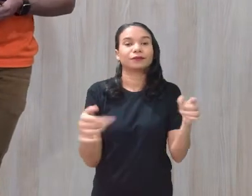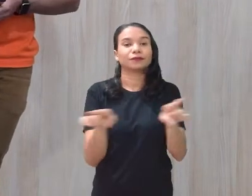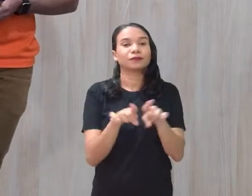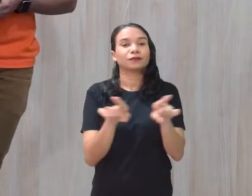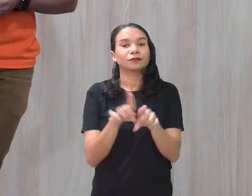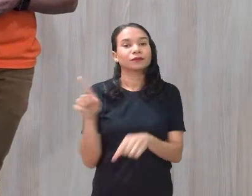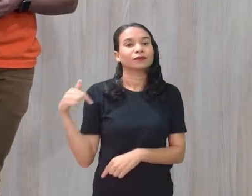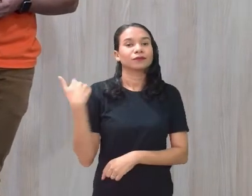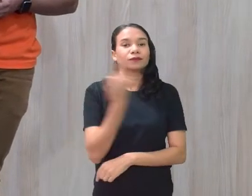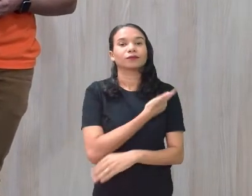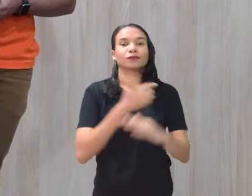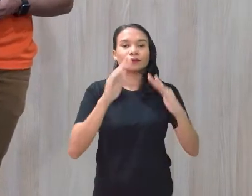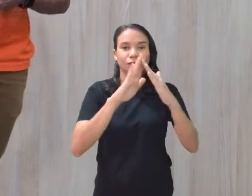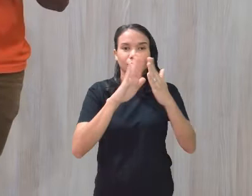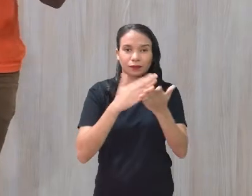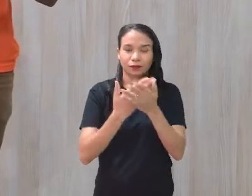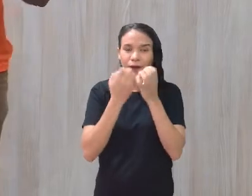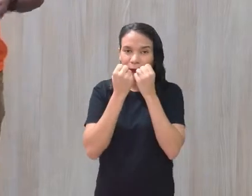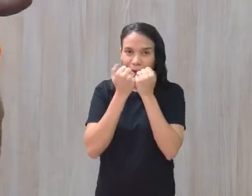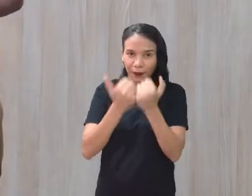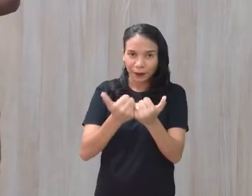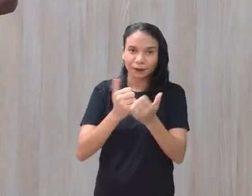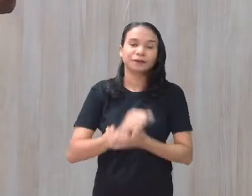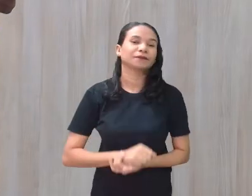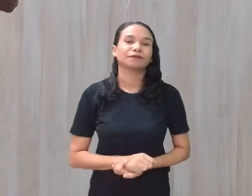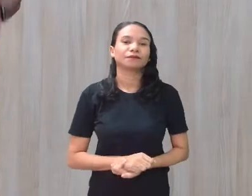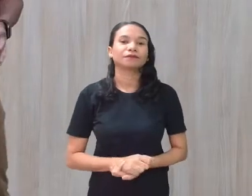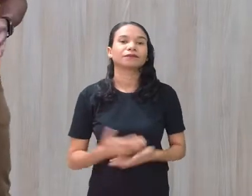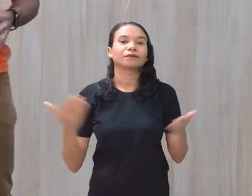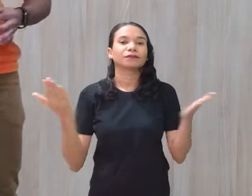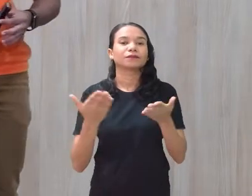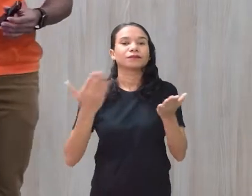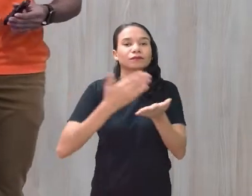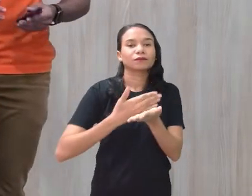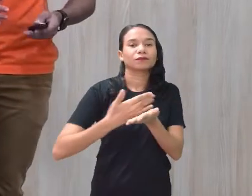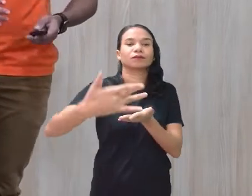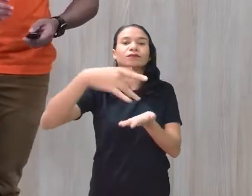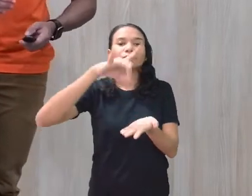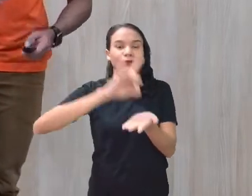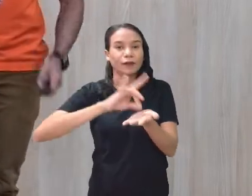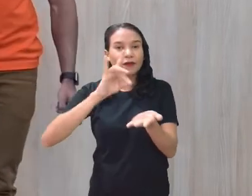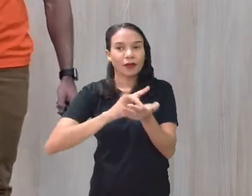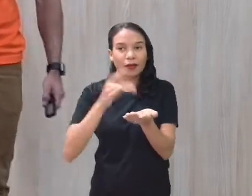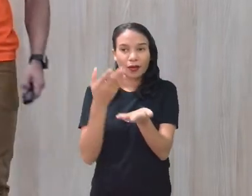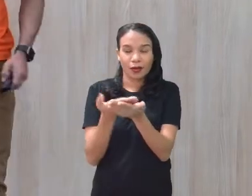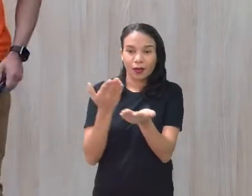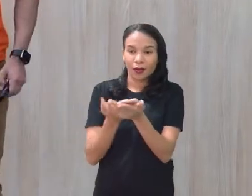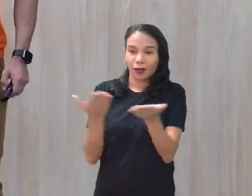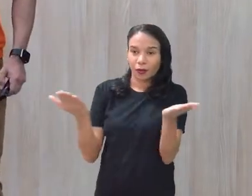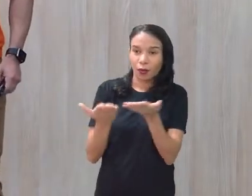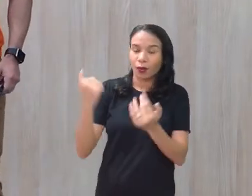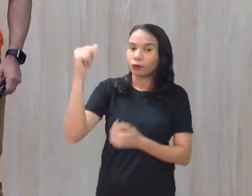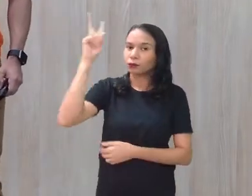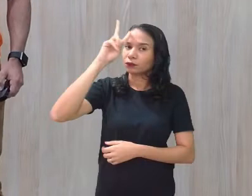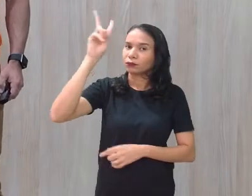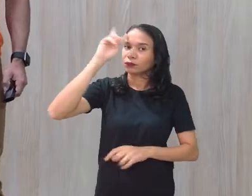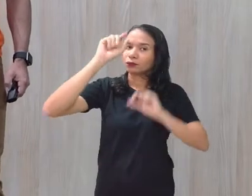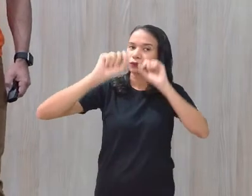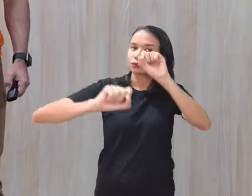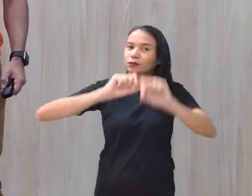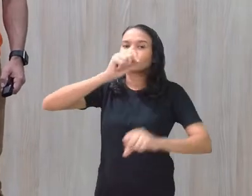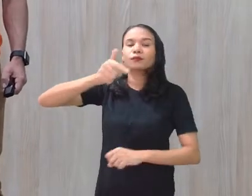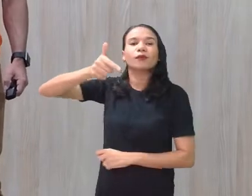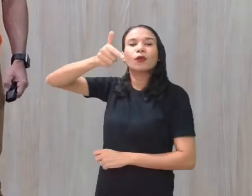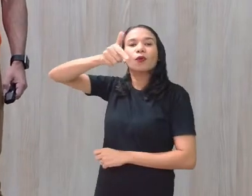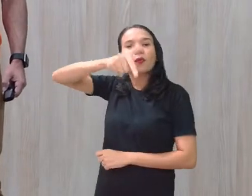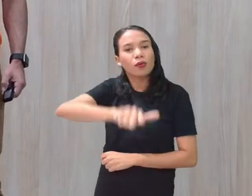nossa escola, tá bom? Vamos começar de fato a nossa aula de hoje, lembrando que, mais uma